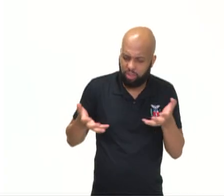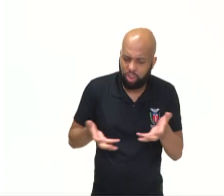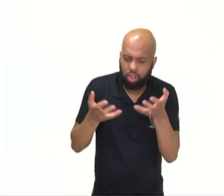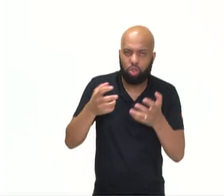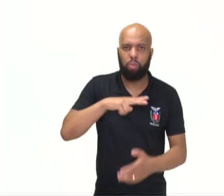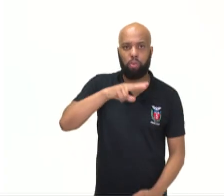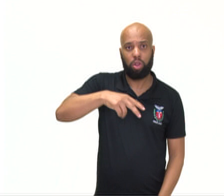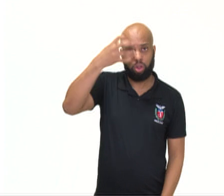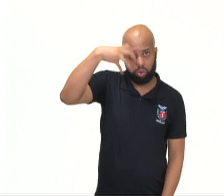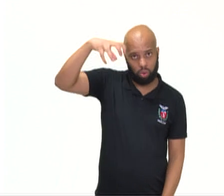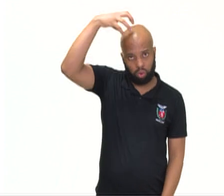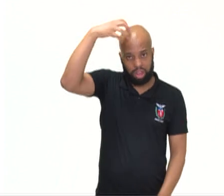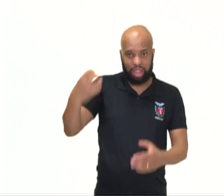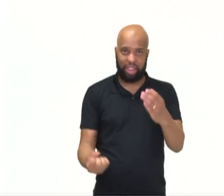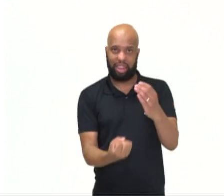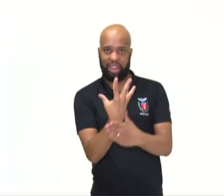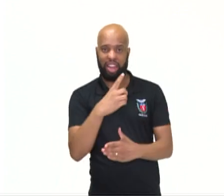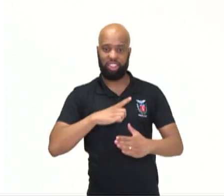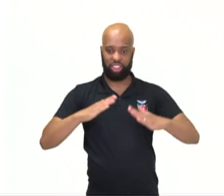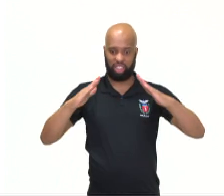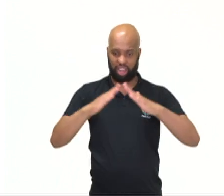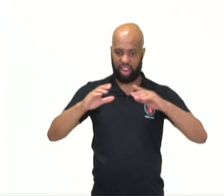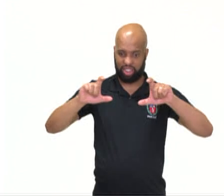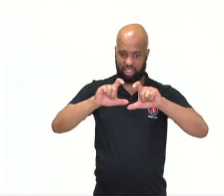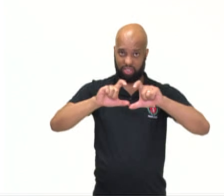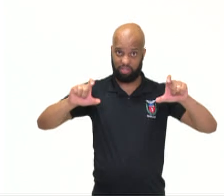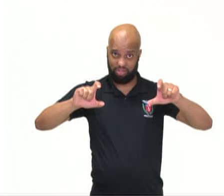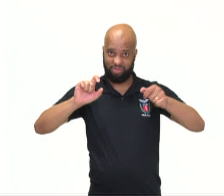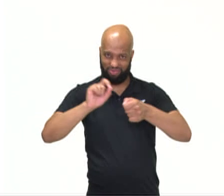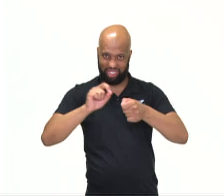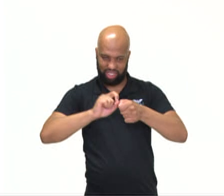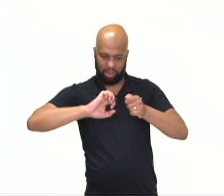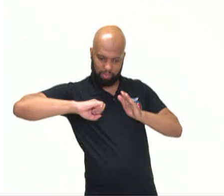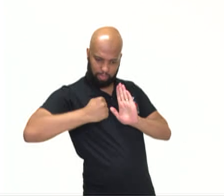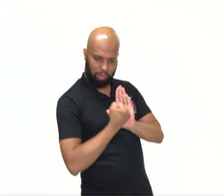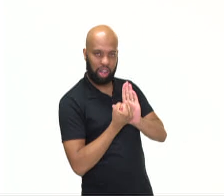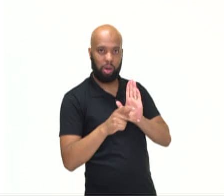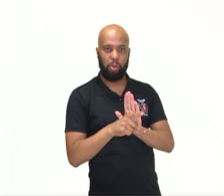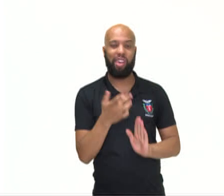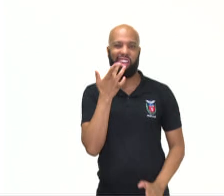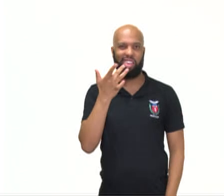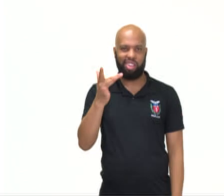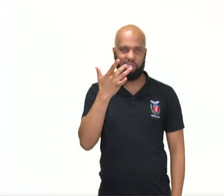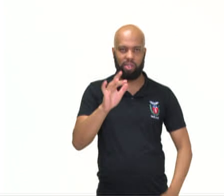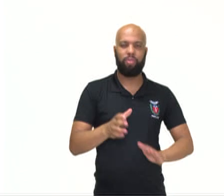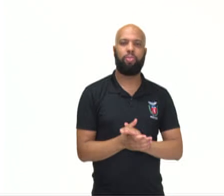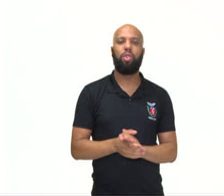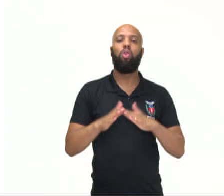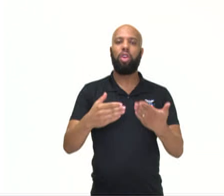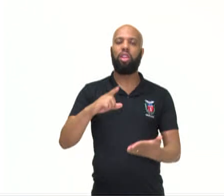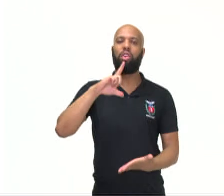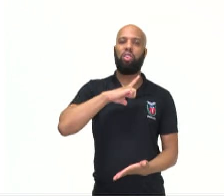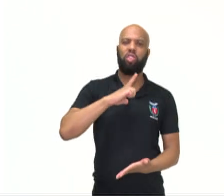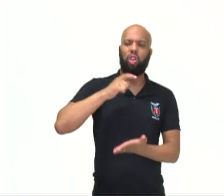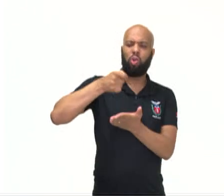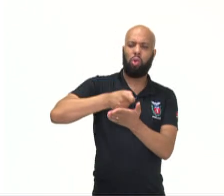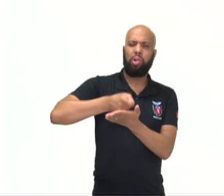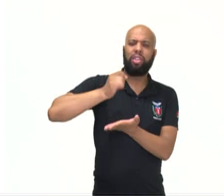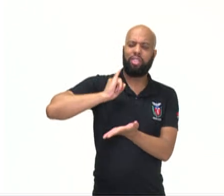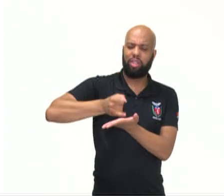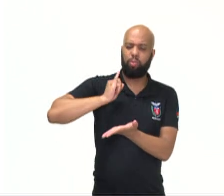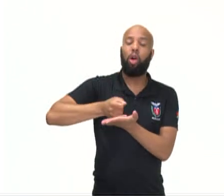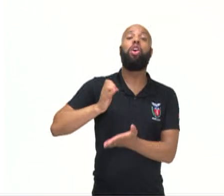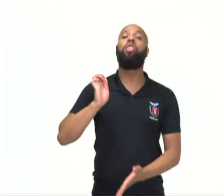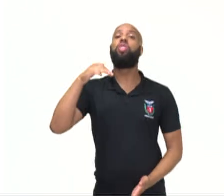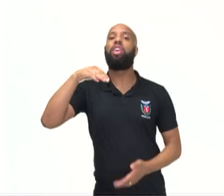coroa portuguesa a criar as casas de fundição? E a resposta era: com a cobrança de impostos pela